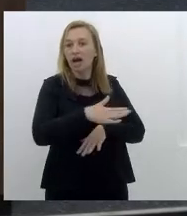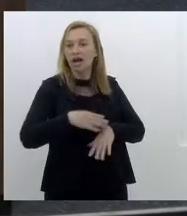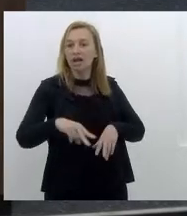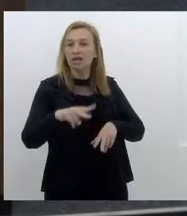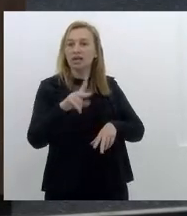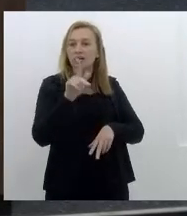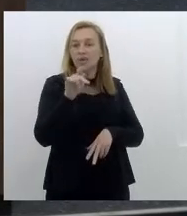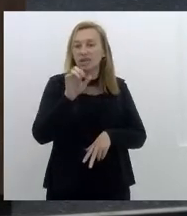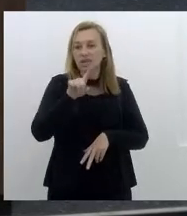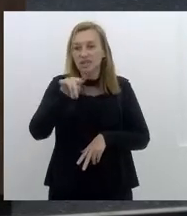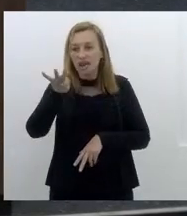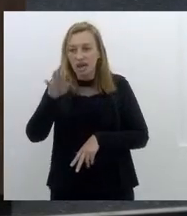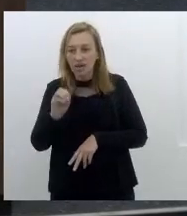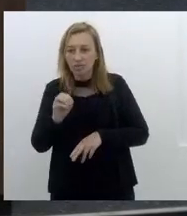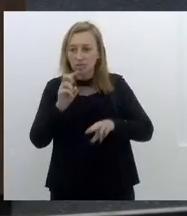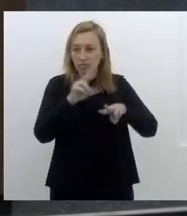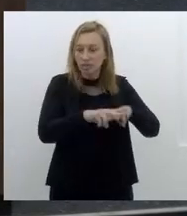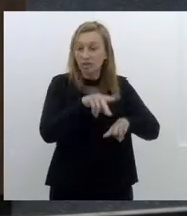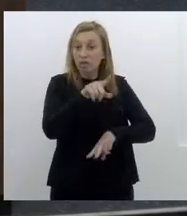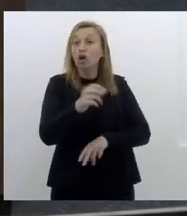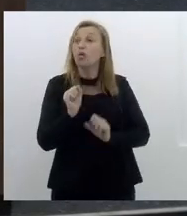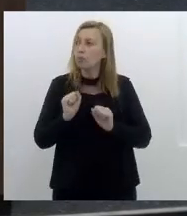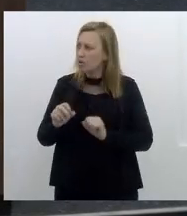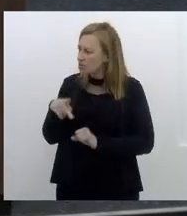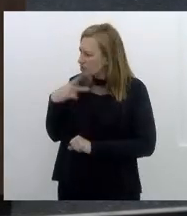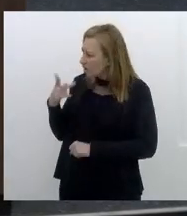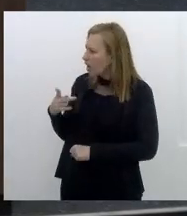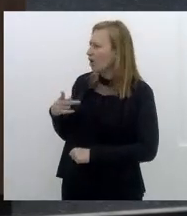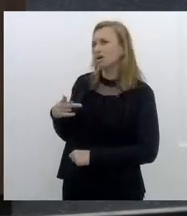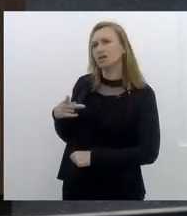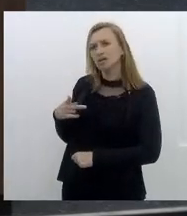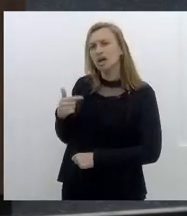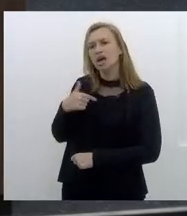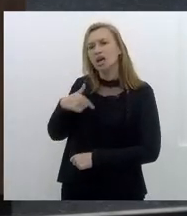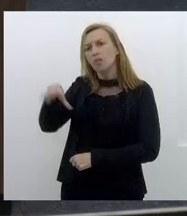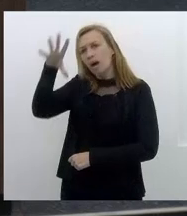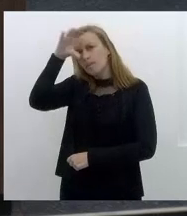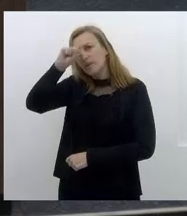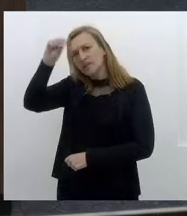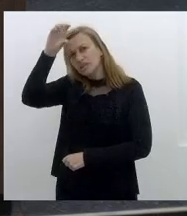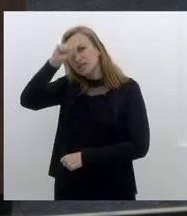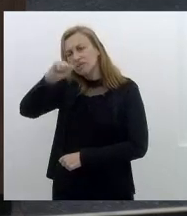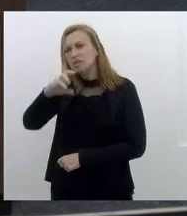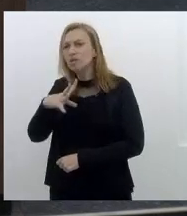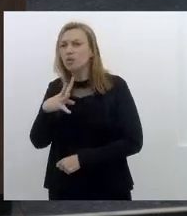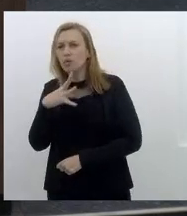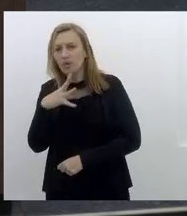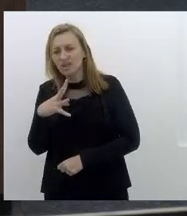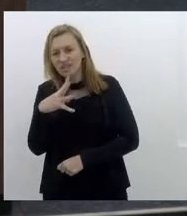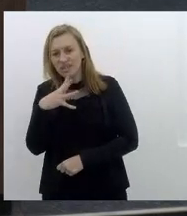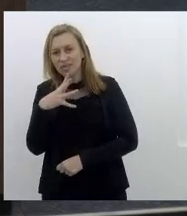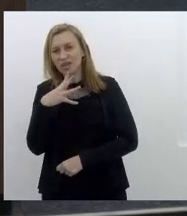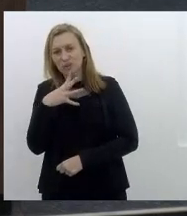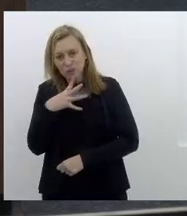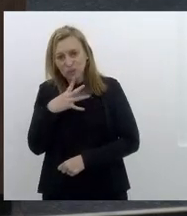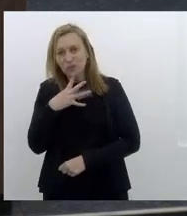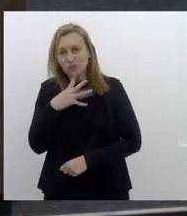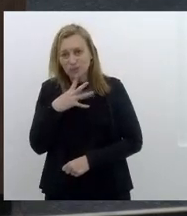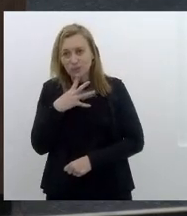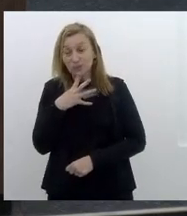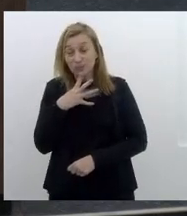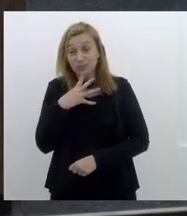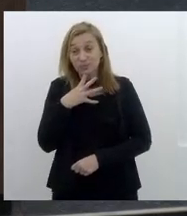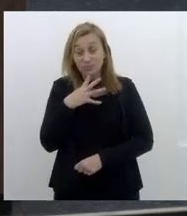no entanto eu posso garantir que o aprendizado e o conhecimento que se